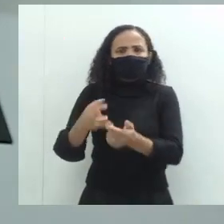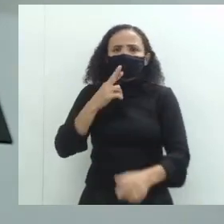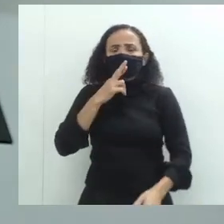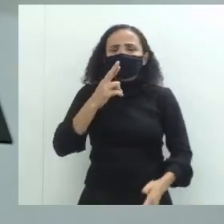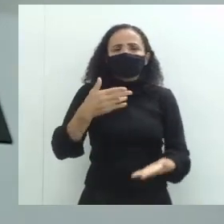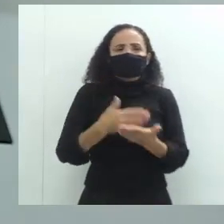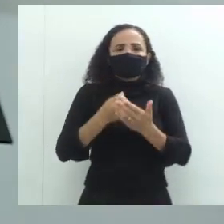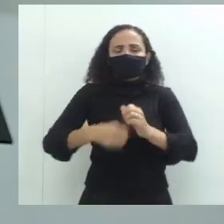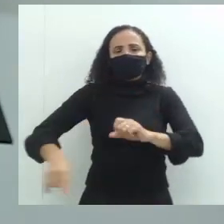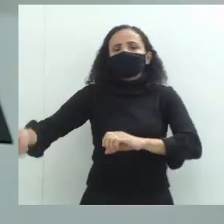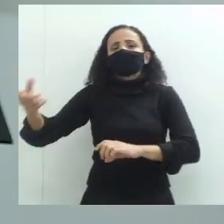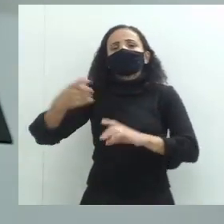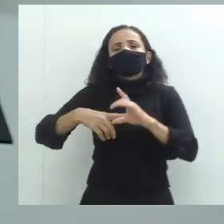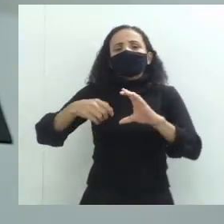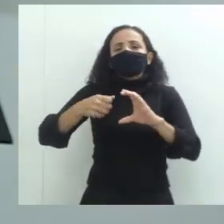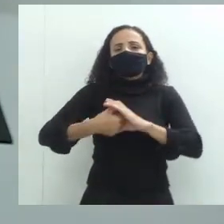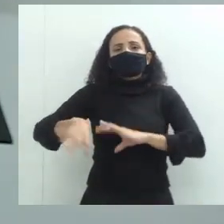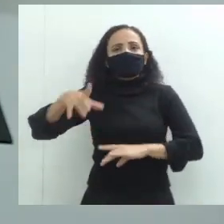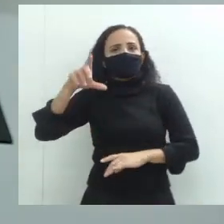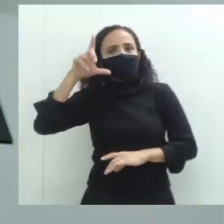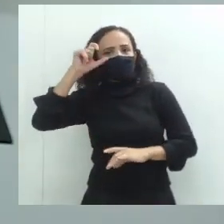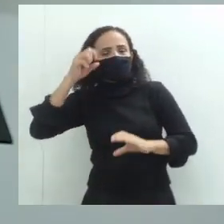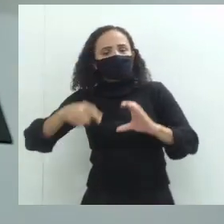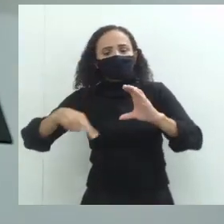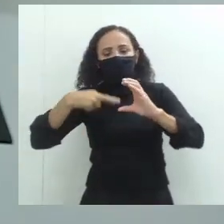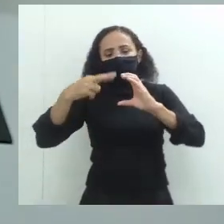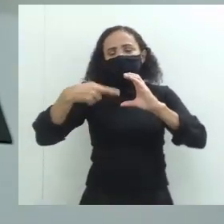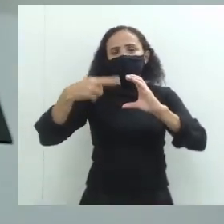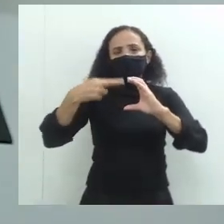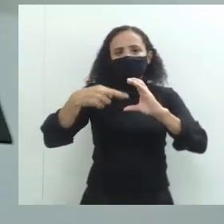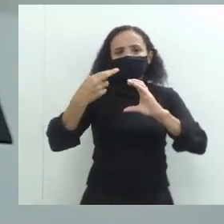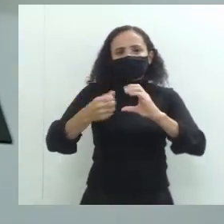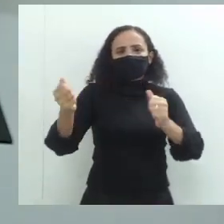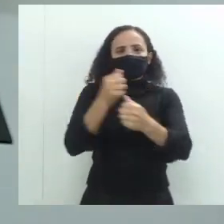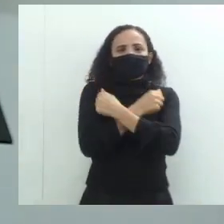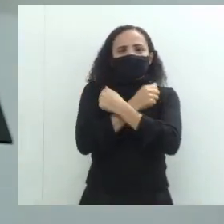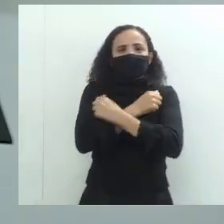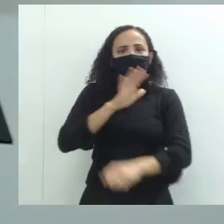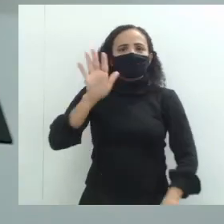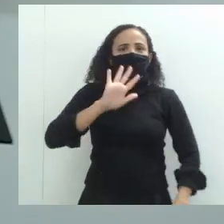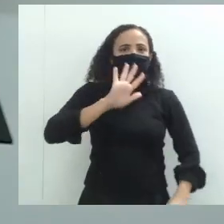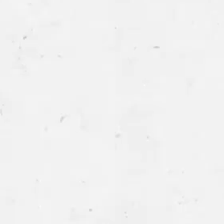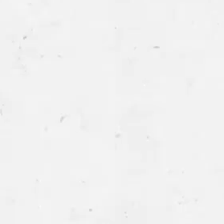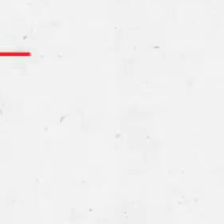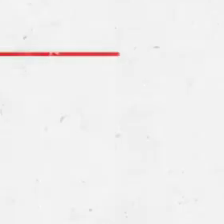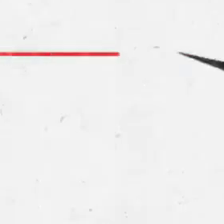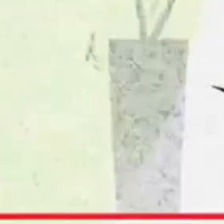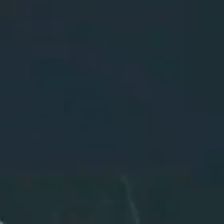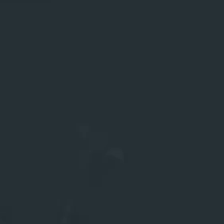posta lá no Instagram. Robertão da Transmissão, tudo junto sem acento. Um abraço, fica com Deus.